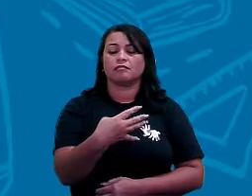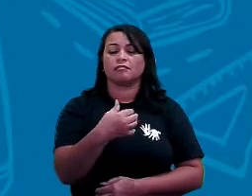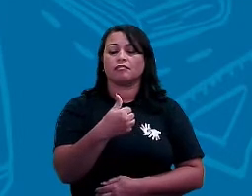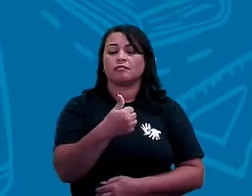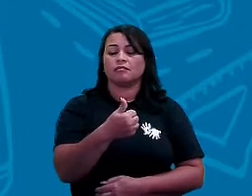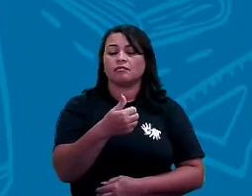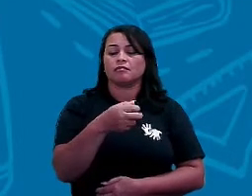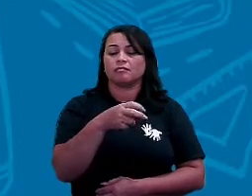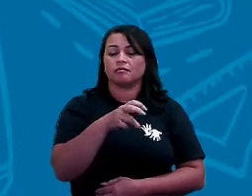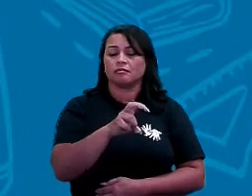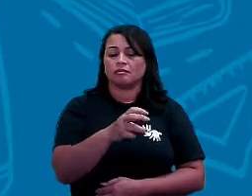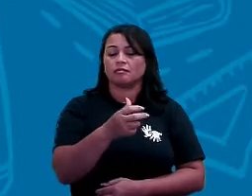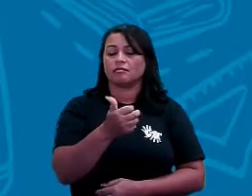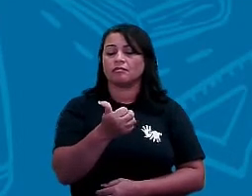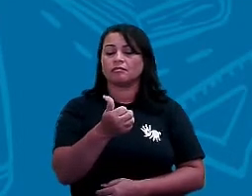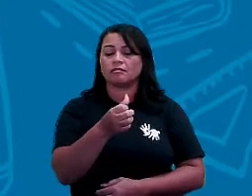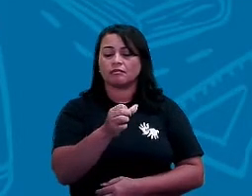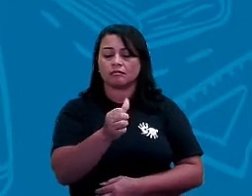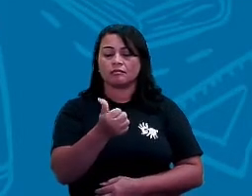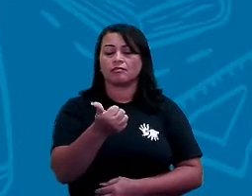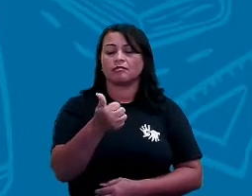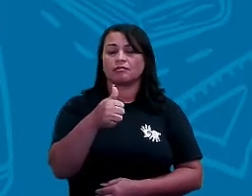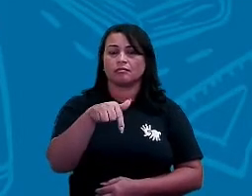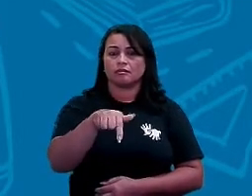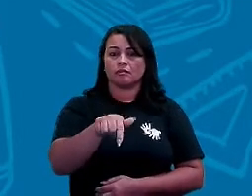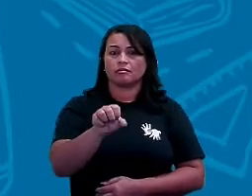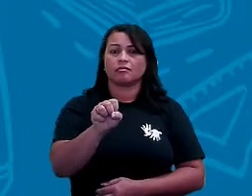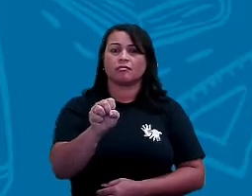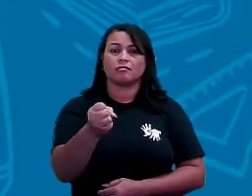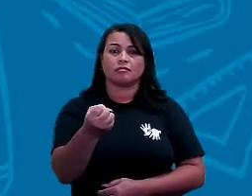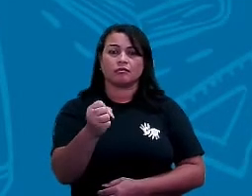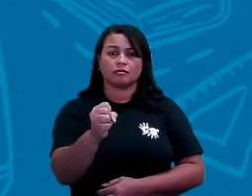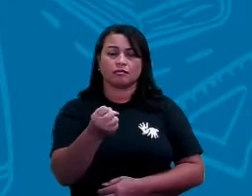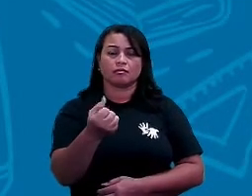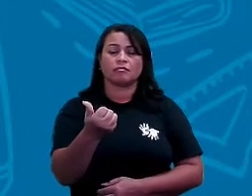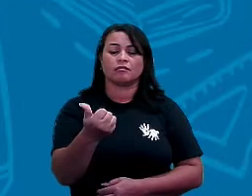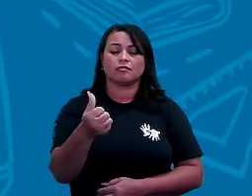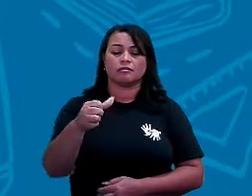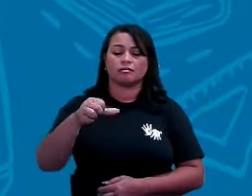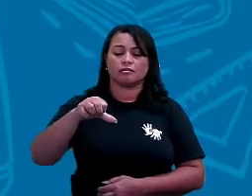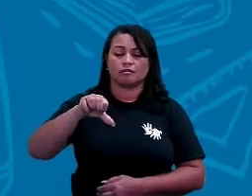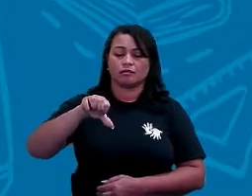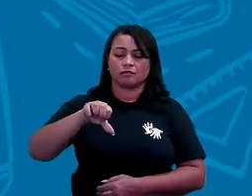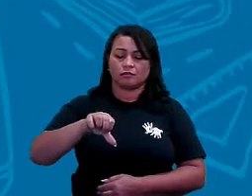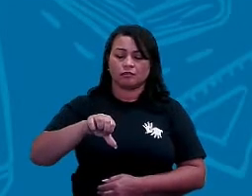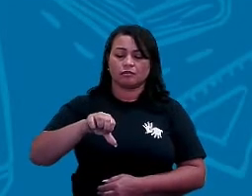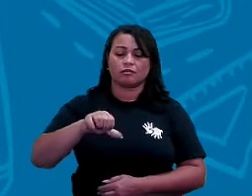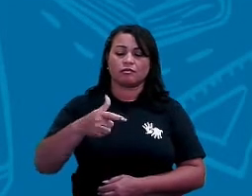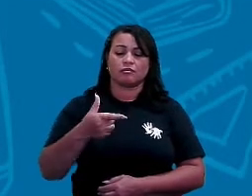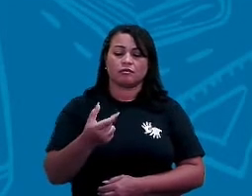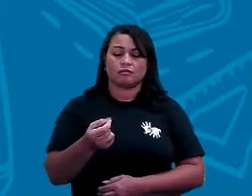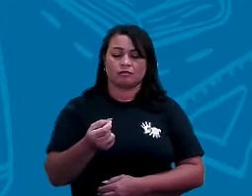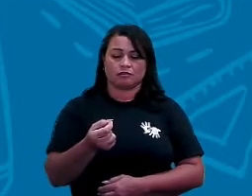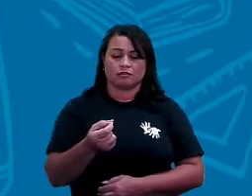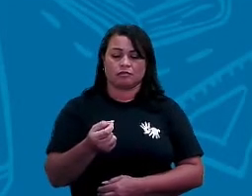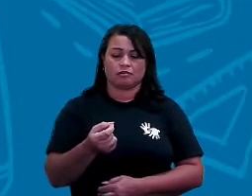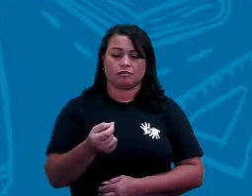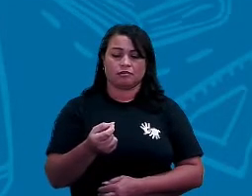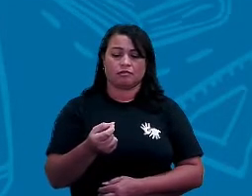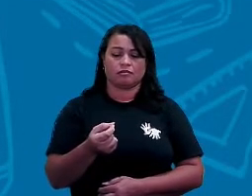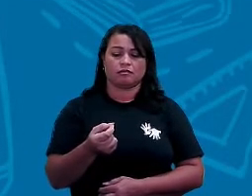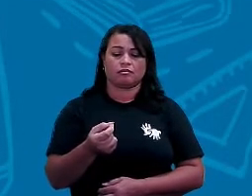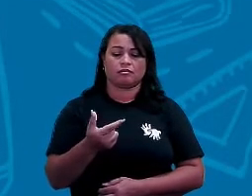14, 15, 16, 17, 18, 19,